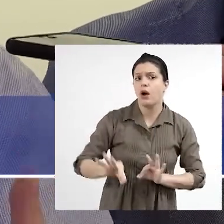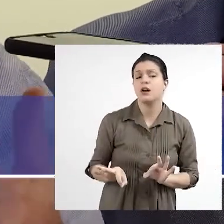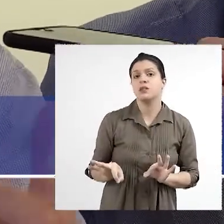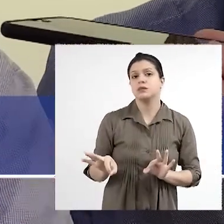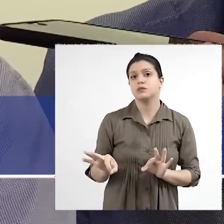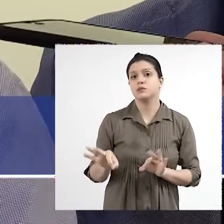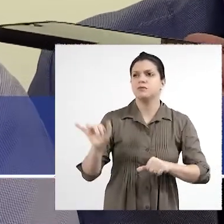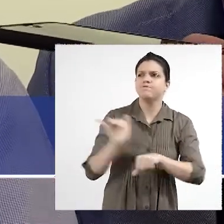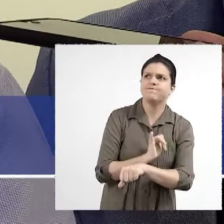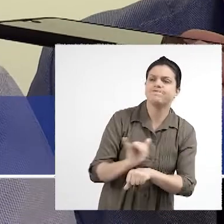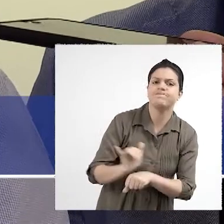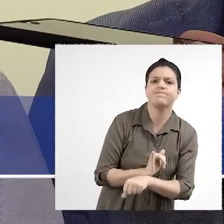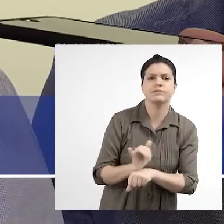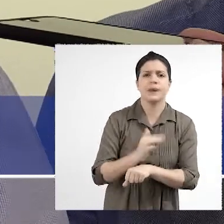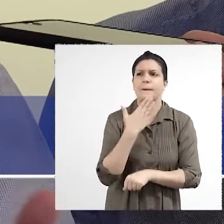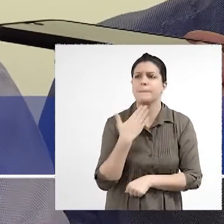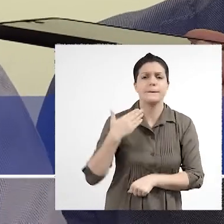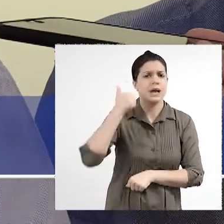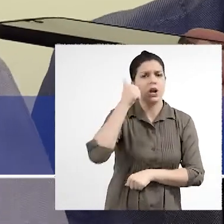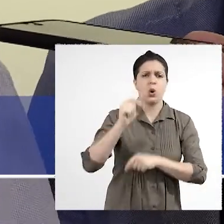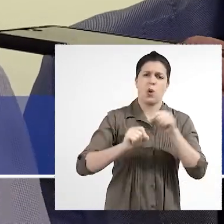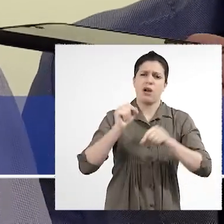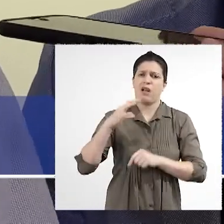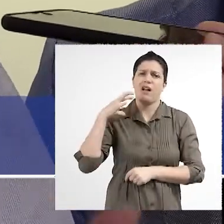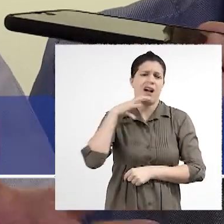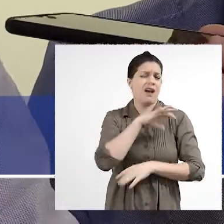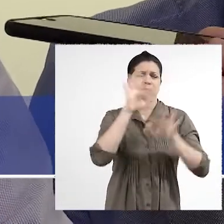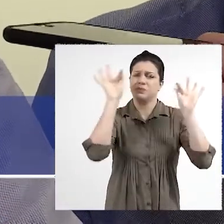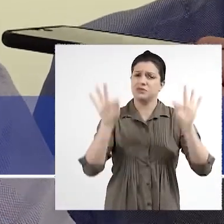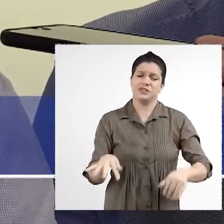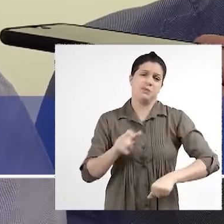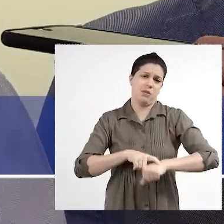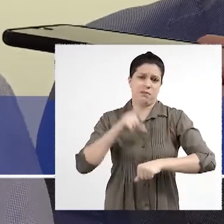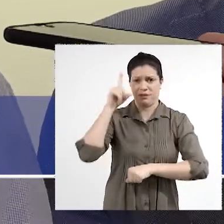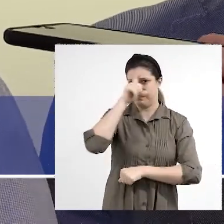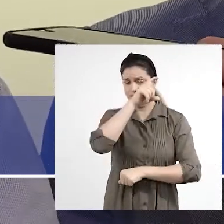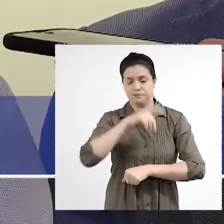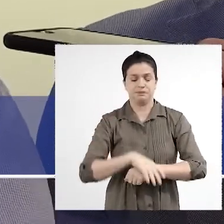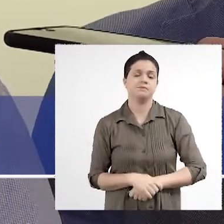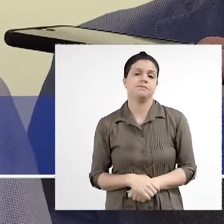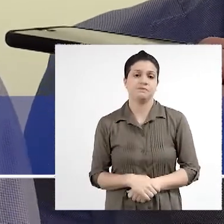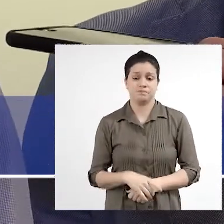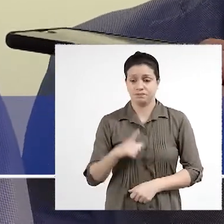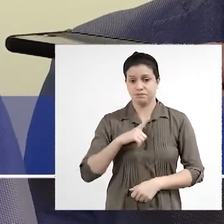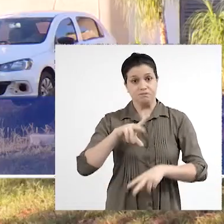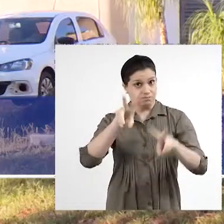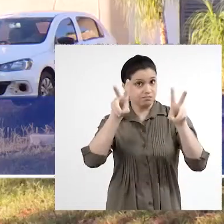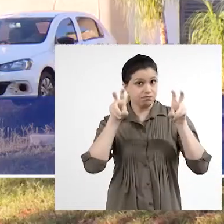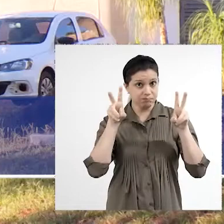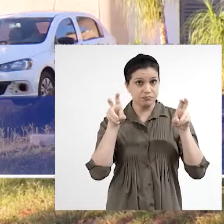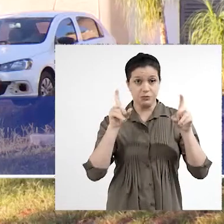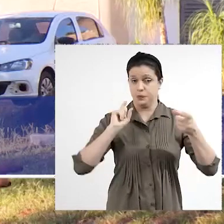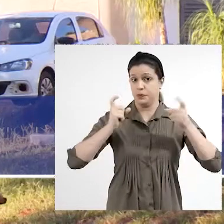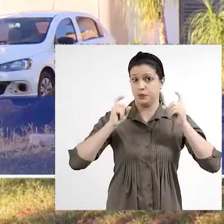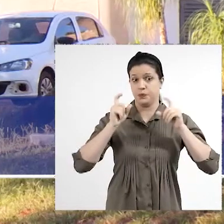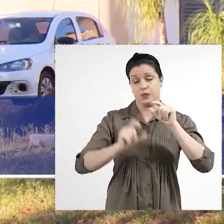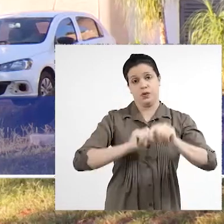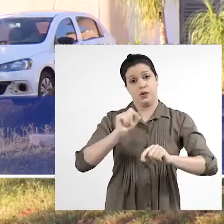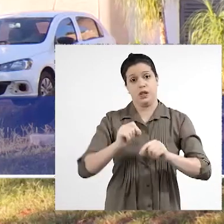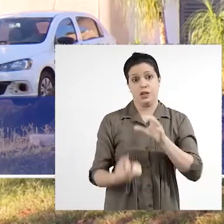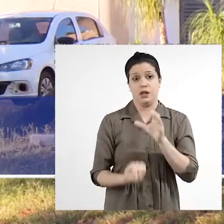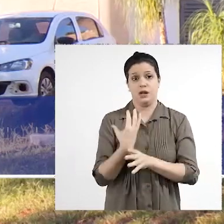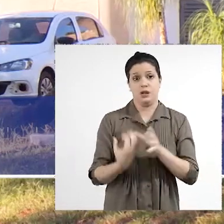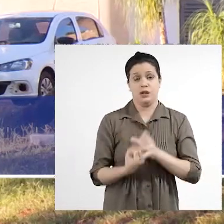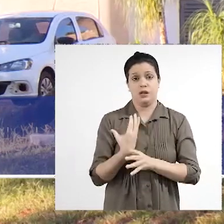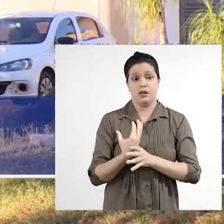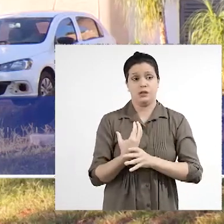propositivas, construtivas, para que a gente melhore e ultrapasse o mais rápido possível esse momento de crise. Entre os temas abordados